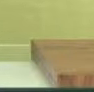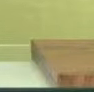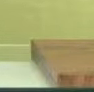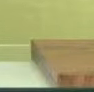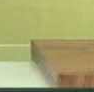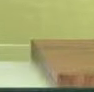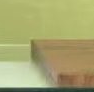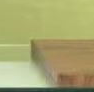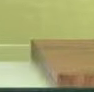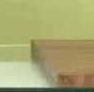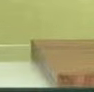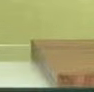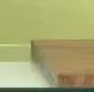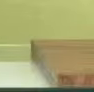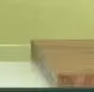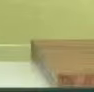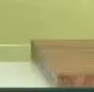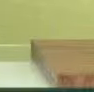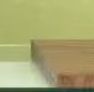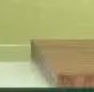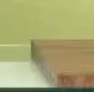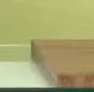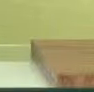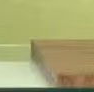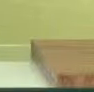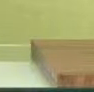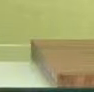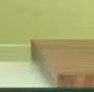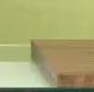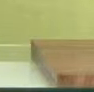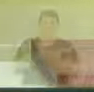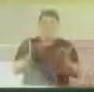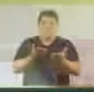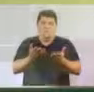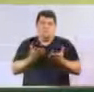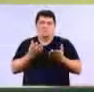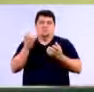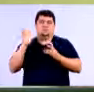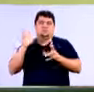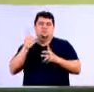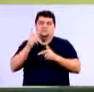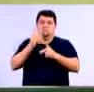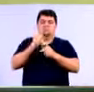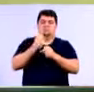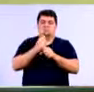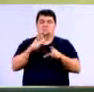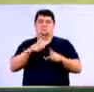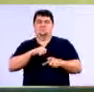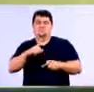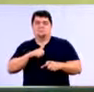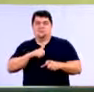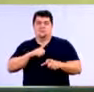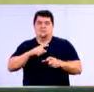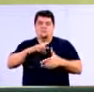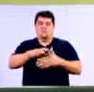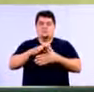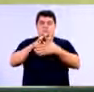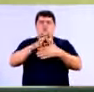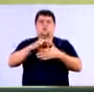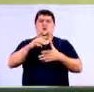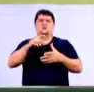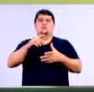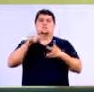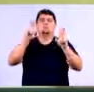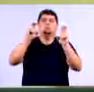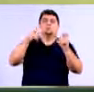alunos. Prazer estar com vocês aqui na nossa sexta teleaula. Então, a aula de hoje é a nossa aula de revisão. Vamos ver os principais tópicos que foram abordados